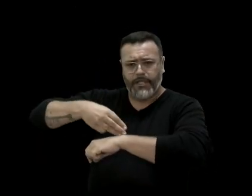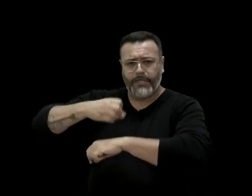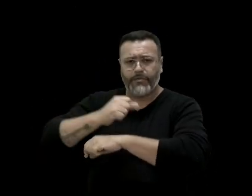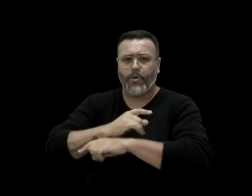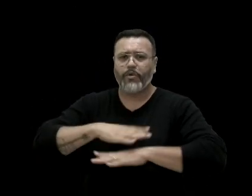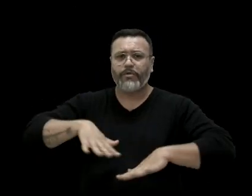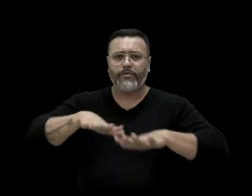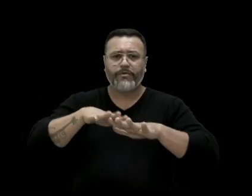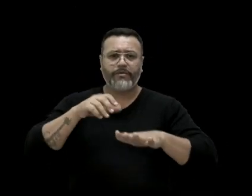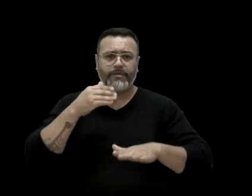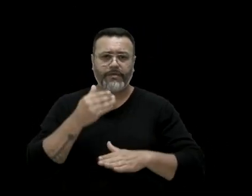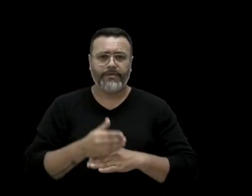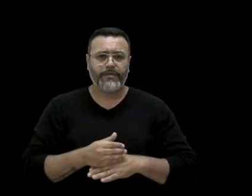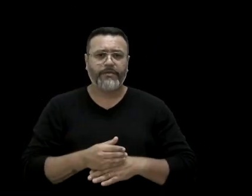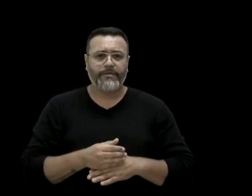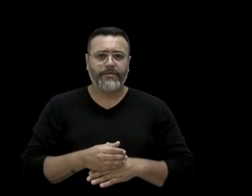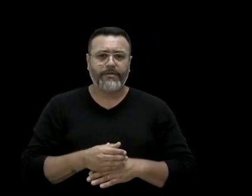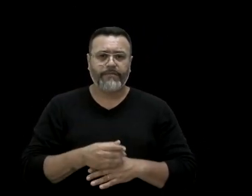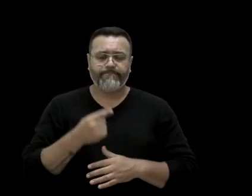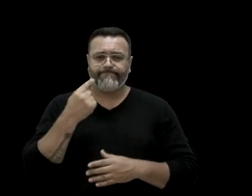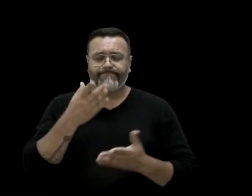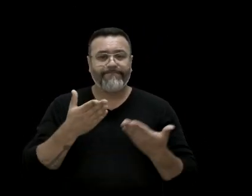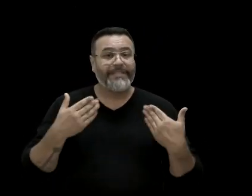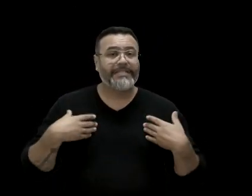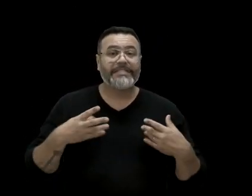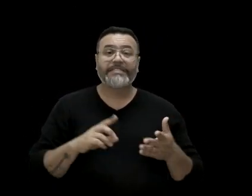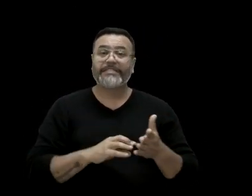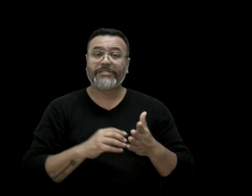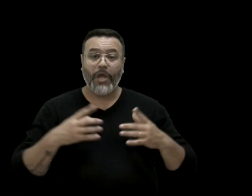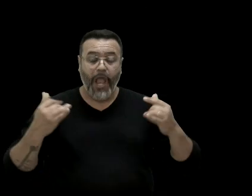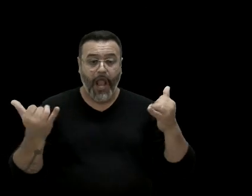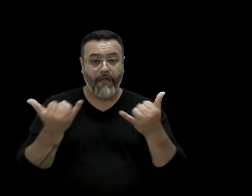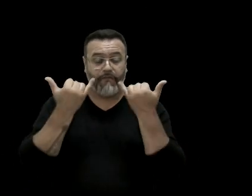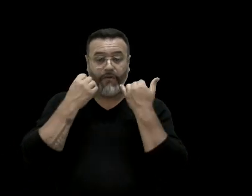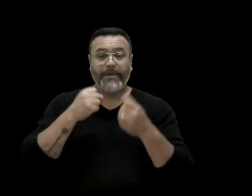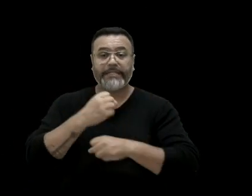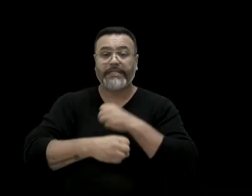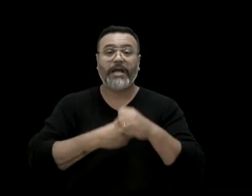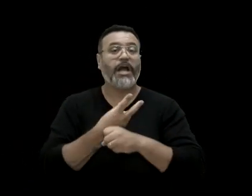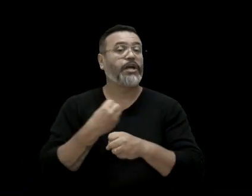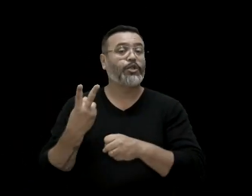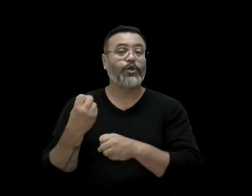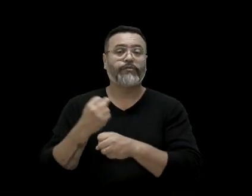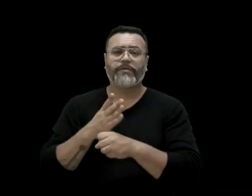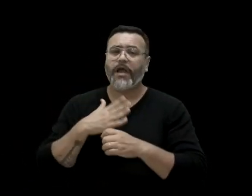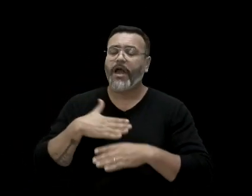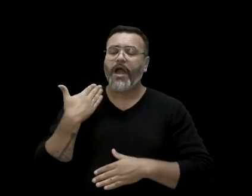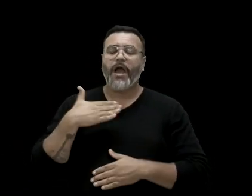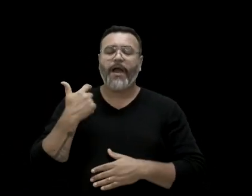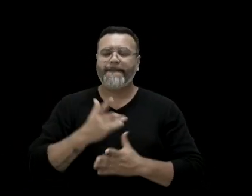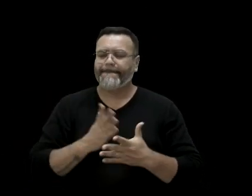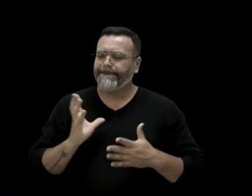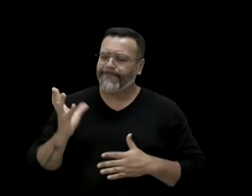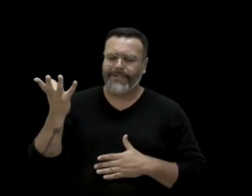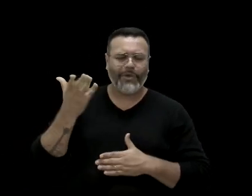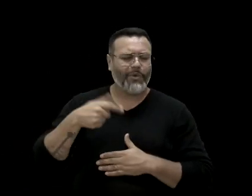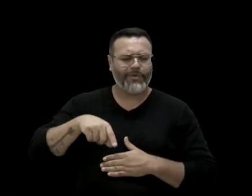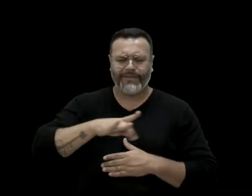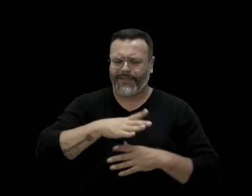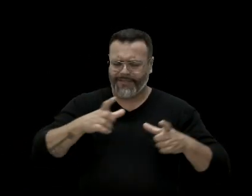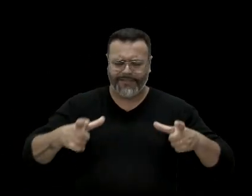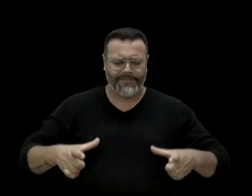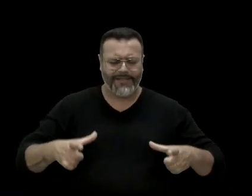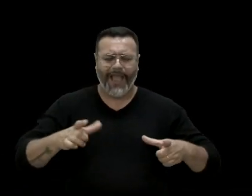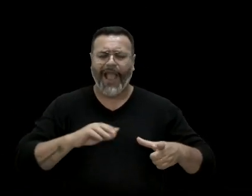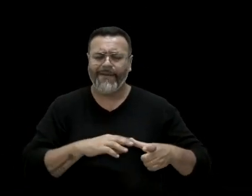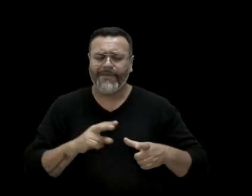Organização Pan-Americana de Saúde, dados de 2022. As mortes ocorrem mais em ambientes com poucos recursos e em